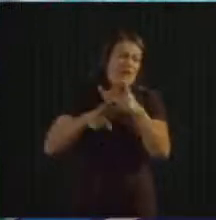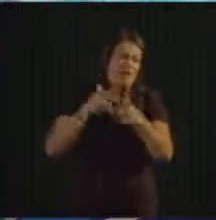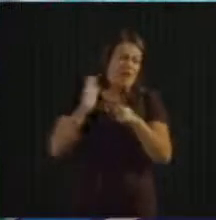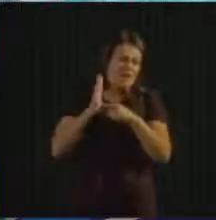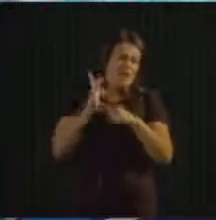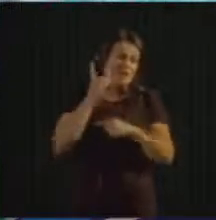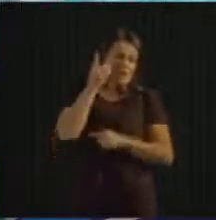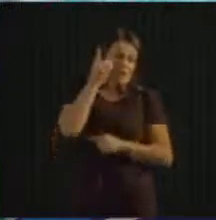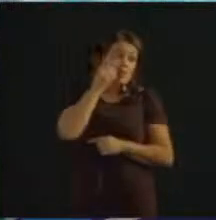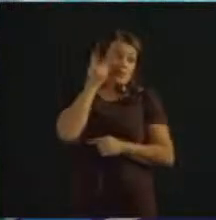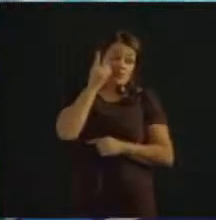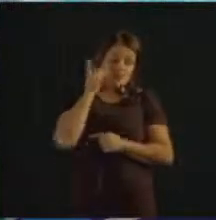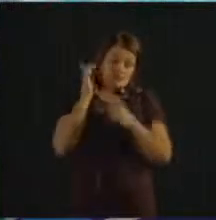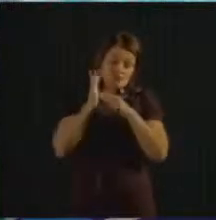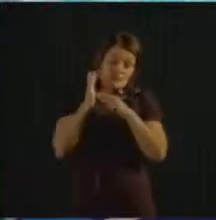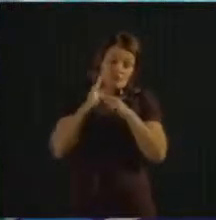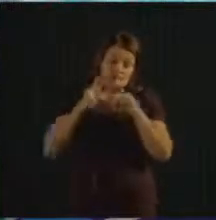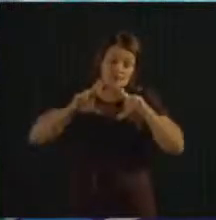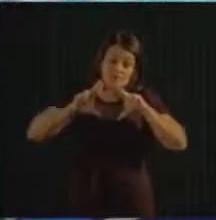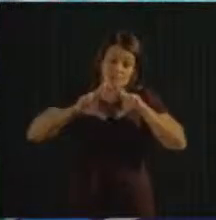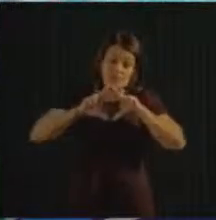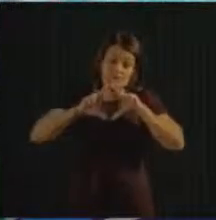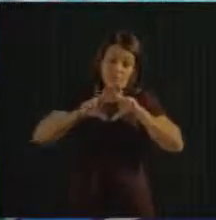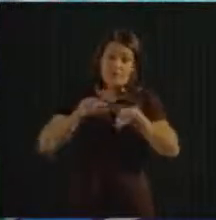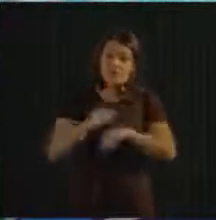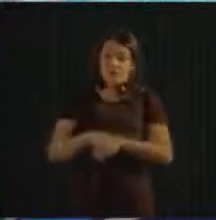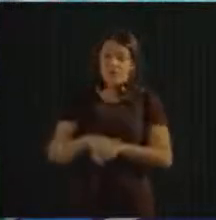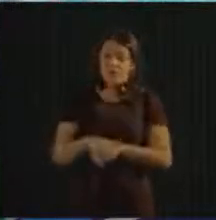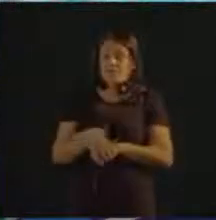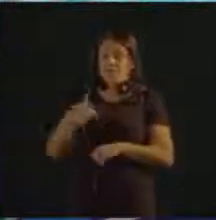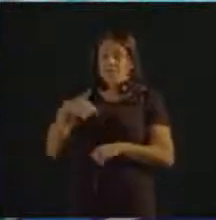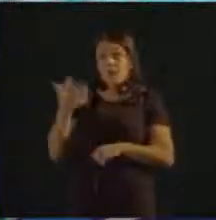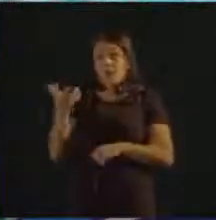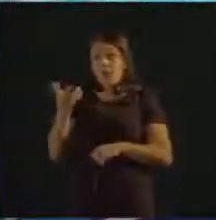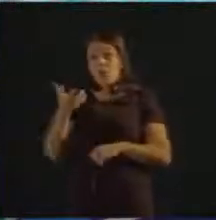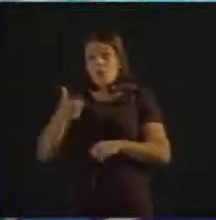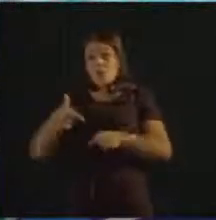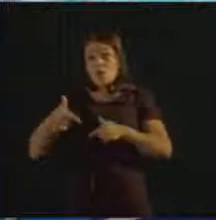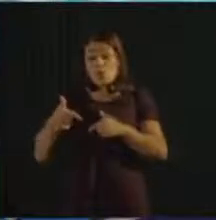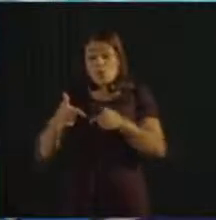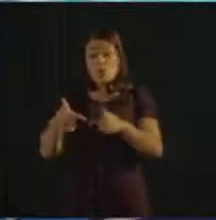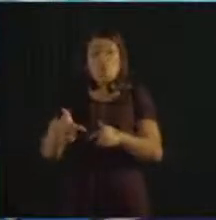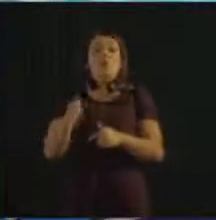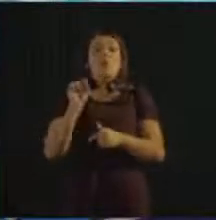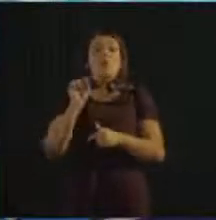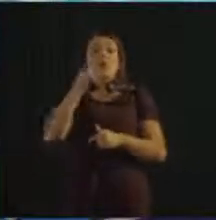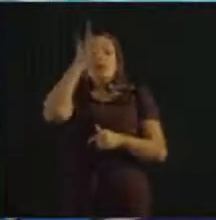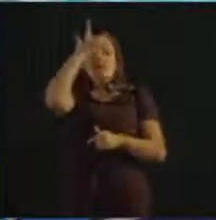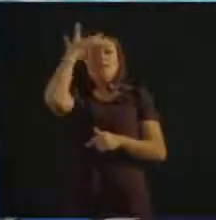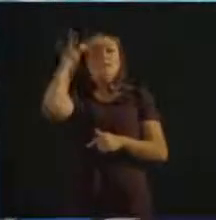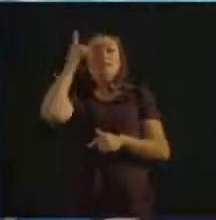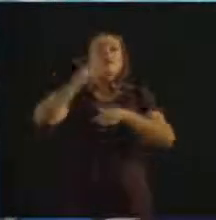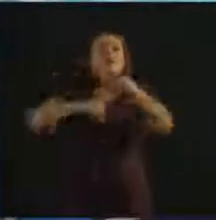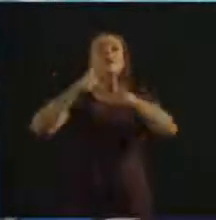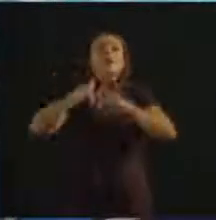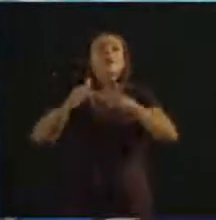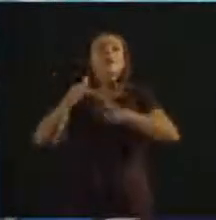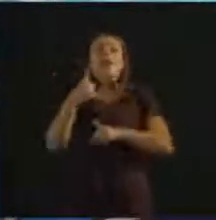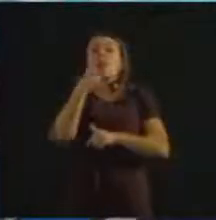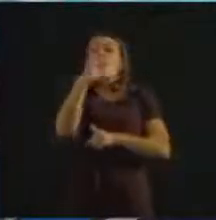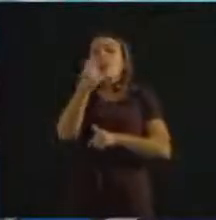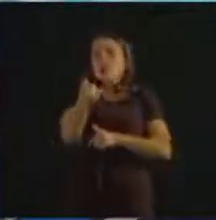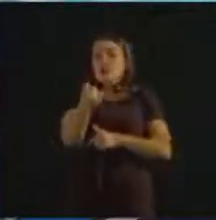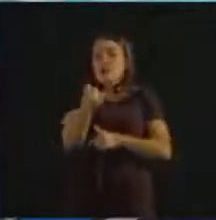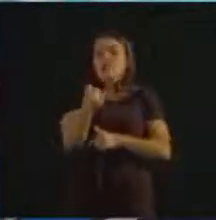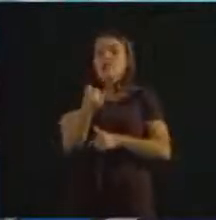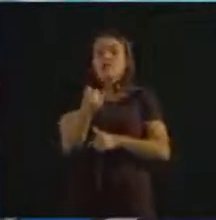eu estou batendo na tecla de colocar os garis para serem vacinados como prioridade. Porque o gari, gente, ele está passando na nossa porta, ele não sabe que você tem Covid,